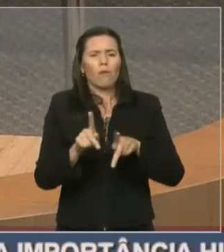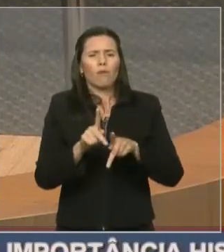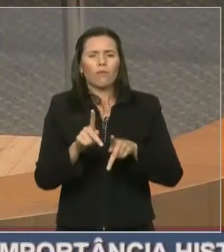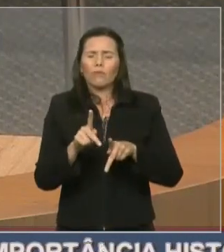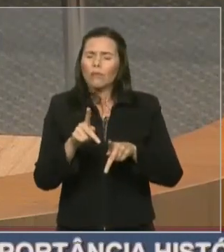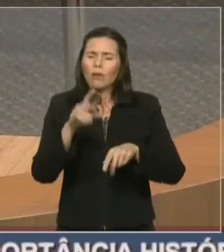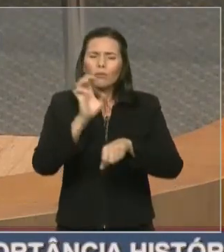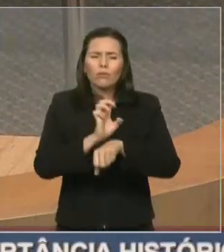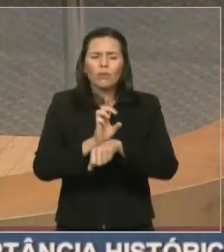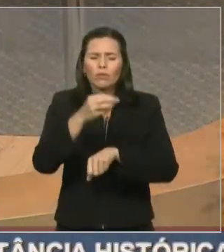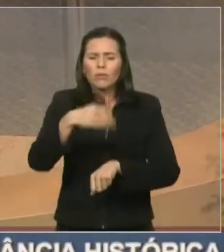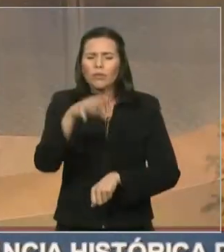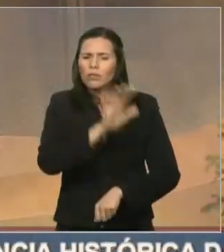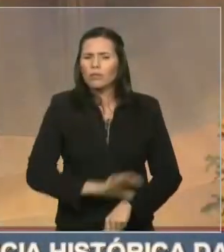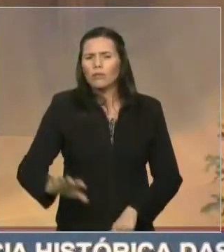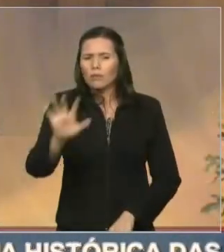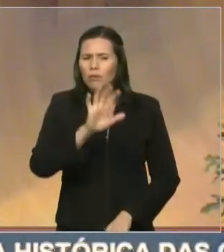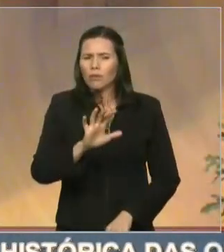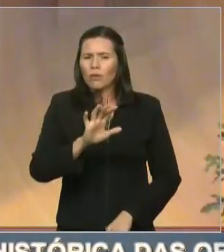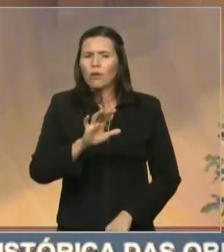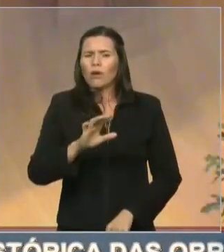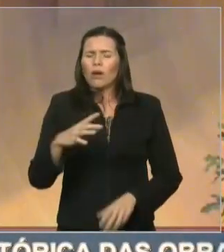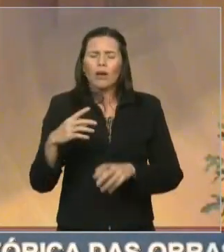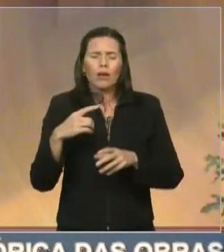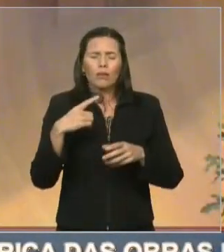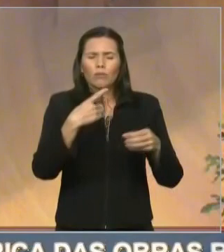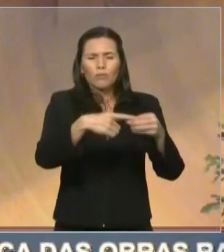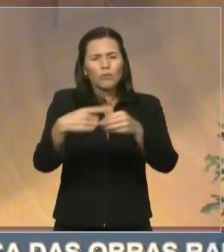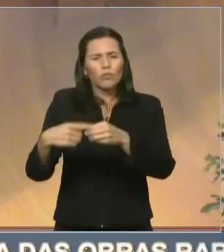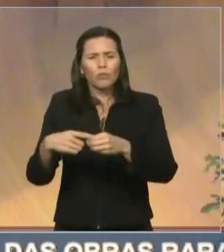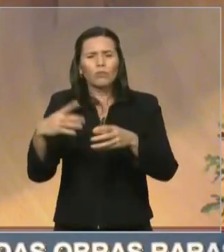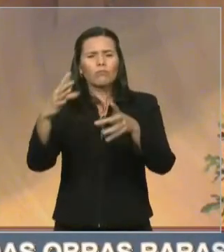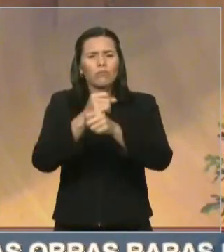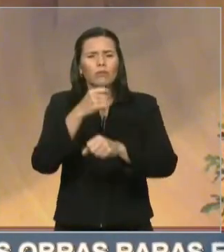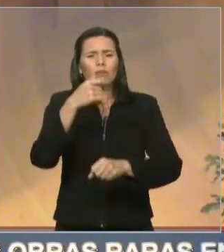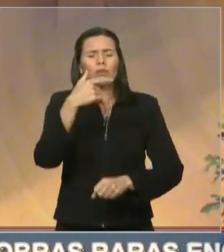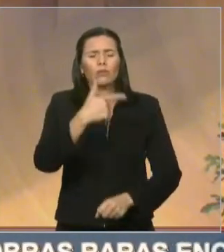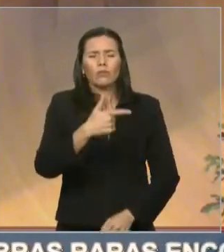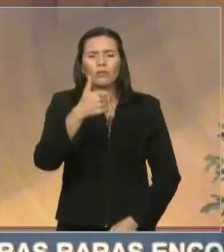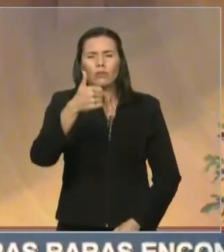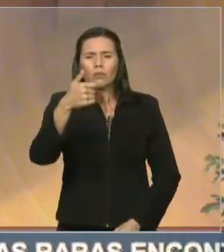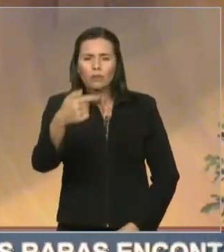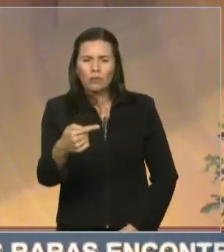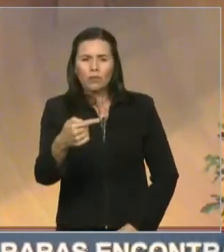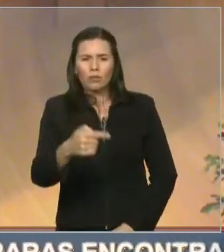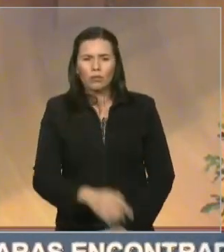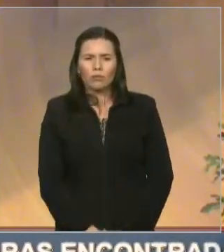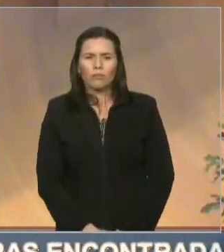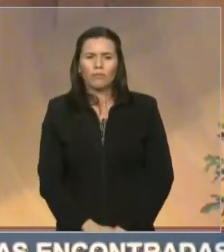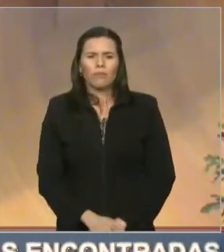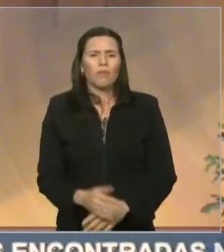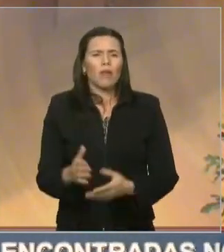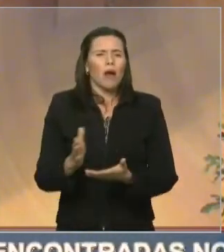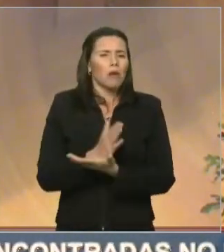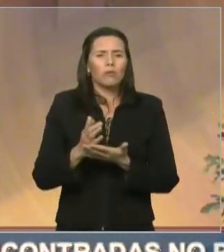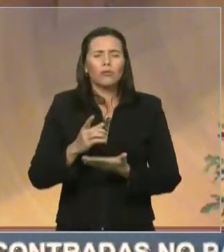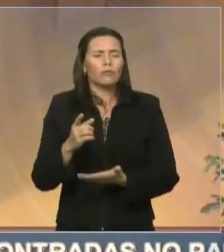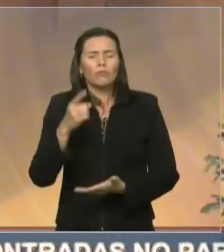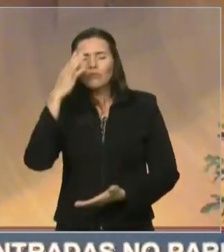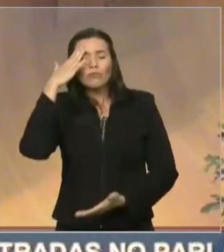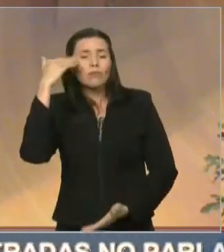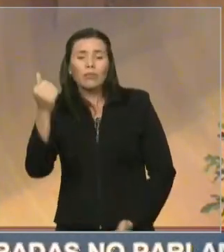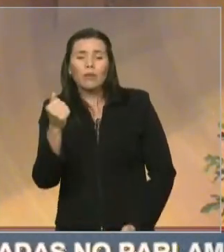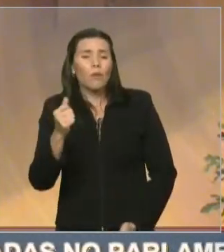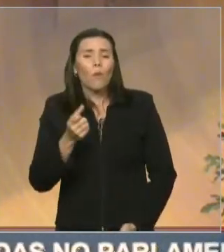Nós temos 217 municípios e muitos não sabem nem por que quantas mulheres tem aqui. Hoje dizem que elas têm até a maioria na mesa